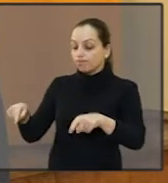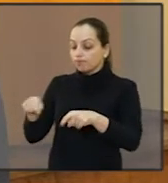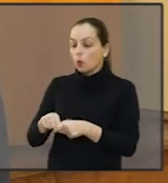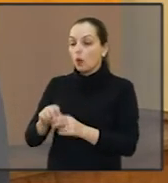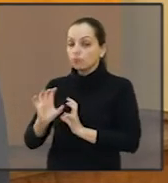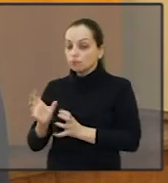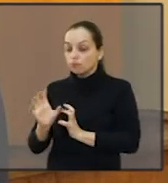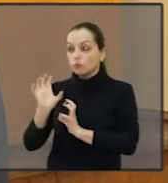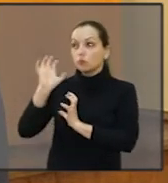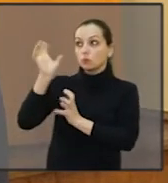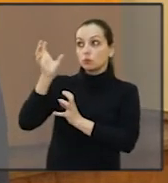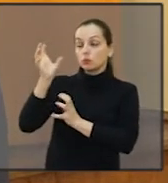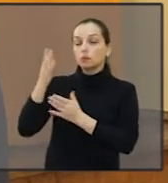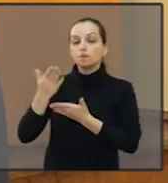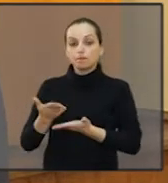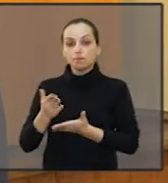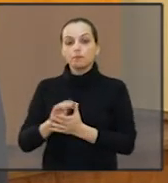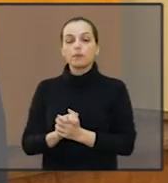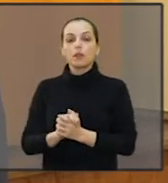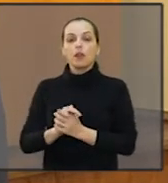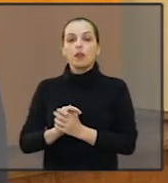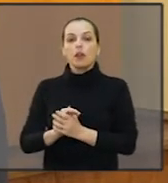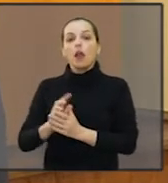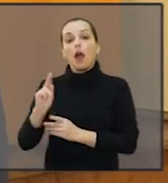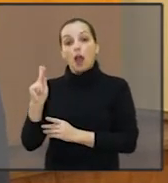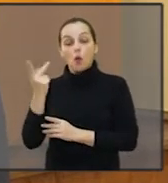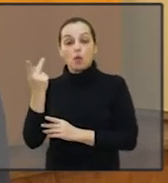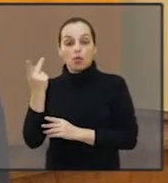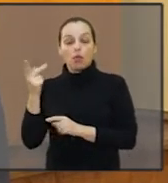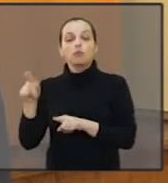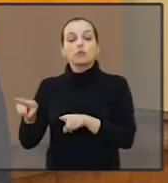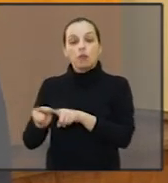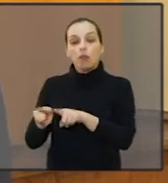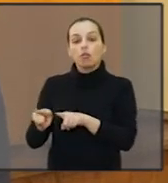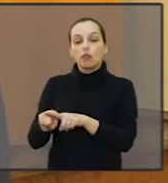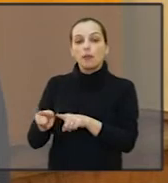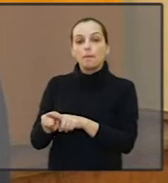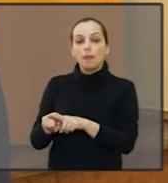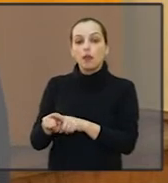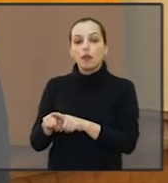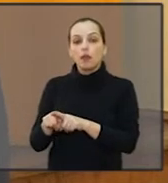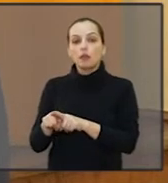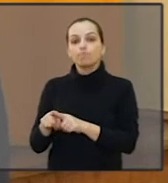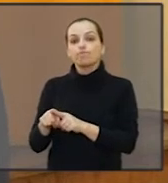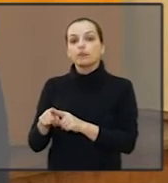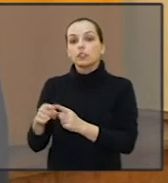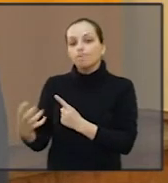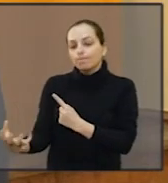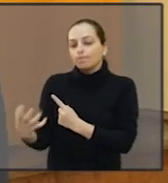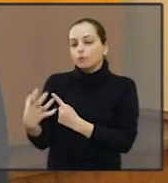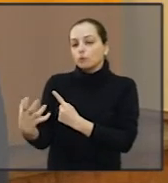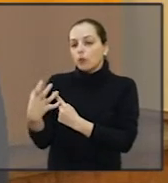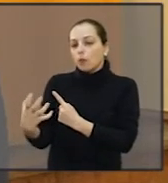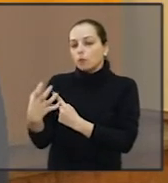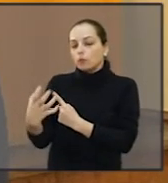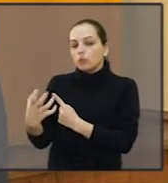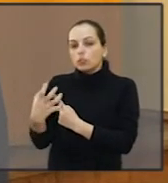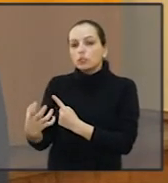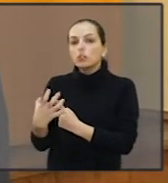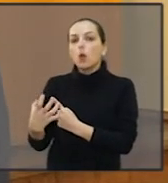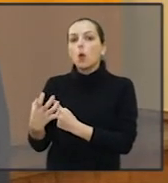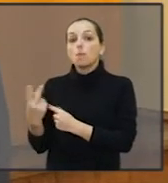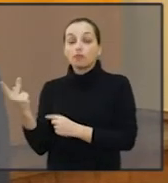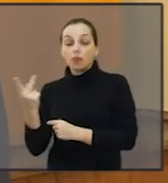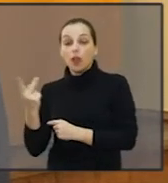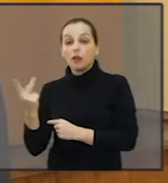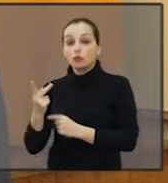Hortência também é uma pessoa assim que nós, jogadoras que vieram de outra geração, a gente nos inspirou muito. Eu falo que